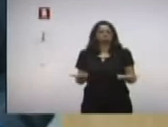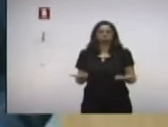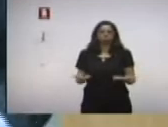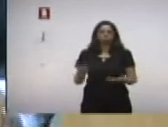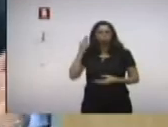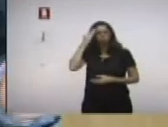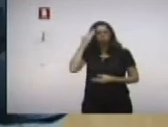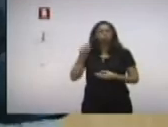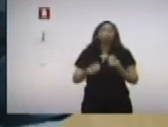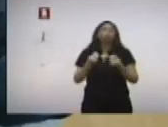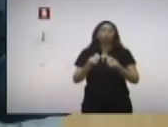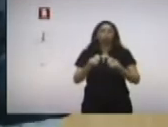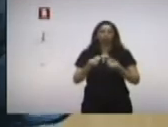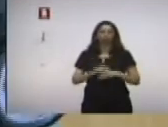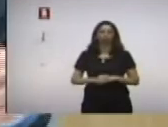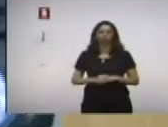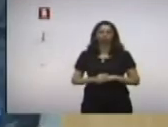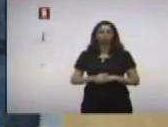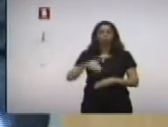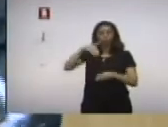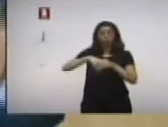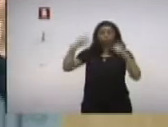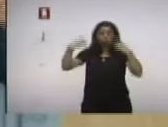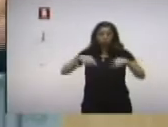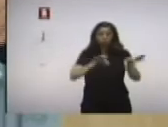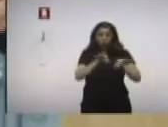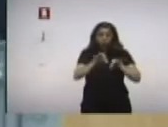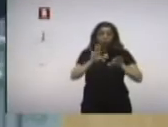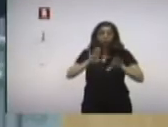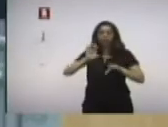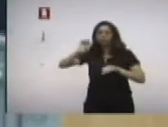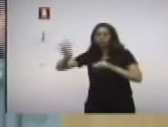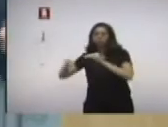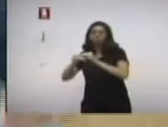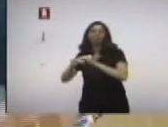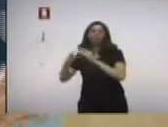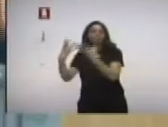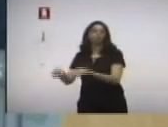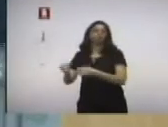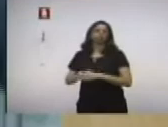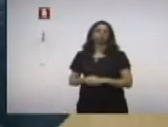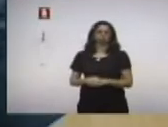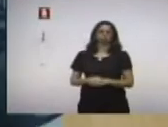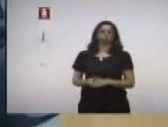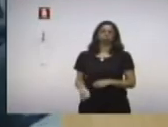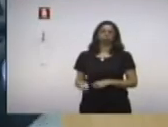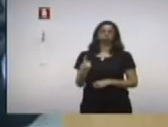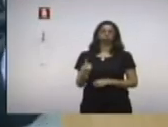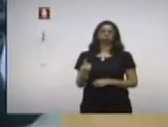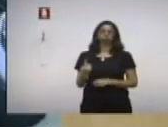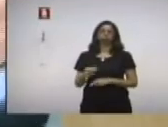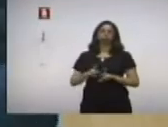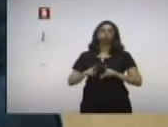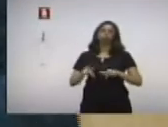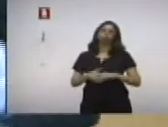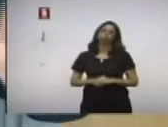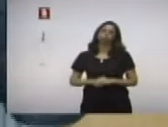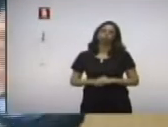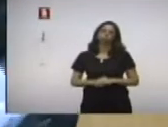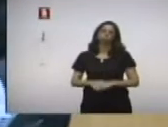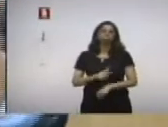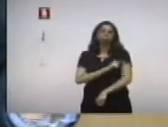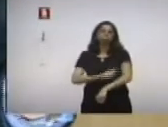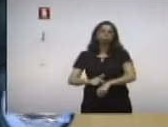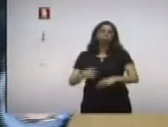é contra mas a favor de m**** eu não sei tem que mudar essa situação você tem que ser a seguinte eu compro por causa disso disso a gente respeita agora